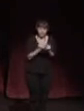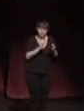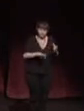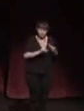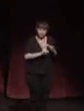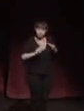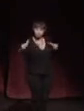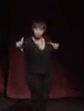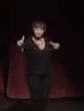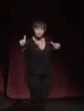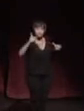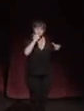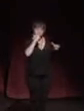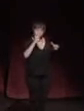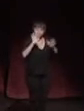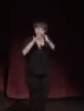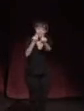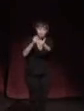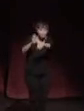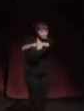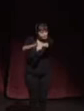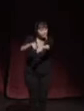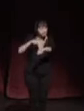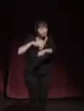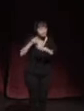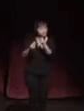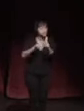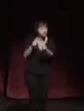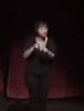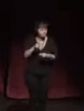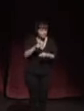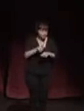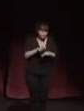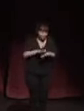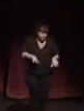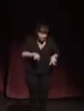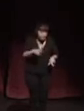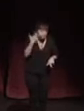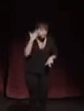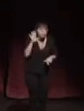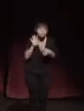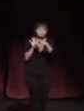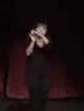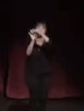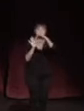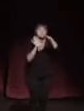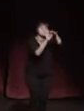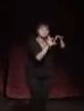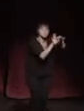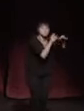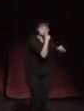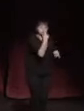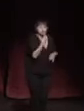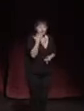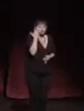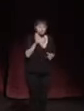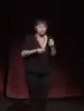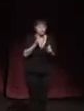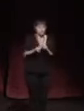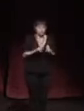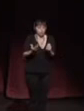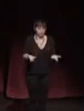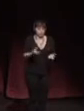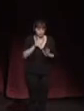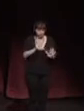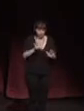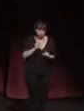sabe essa pessoa sobre a primeira infância como respeita esse vínculo? Mas outras vezes as instituições que são vitais, porque se elas forem bem